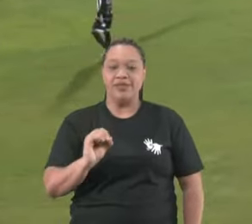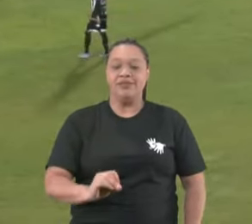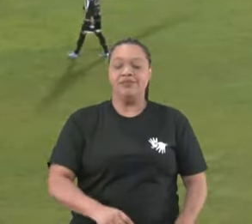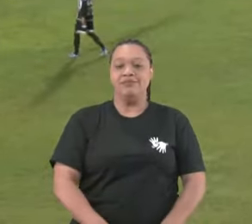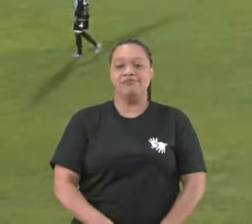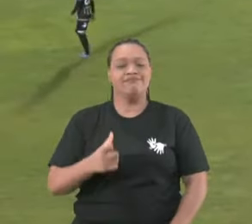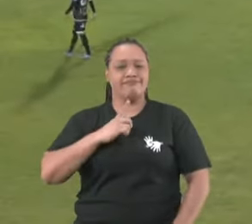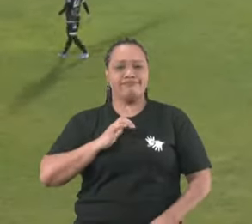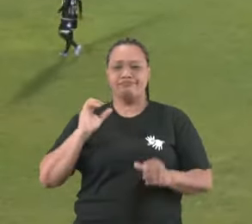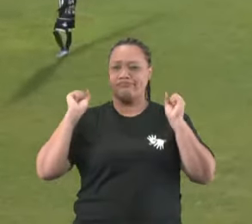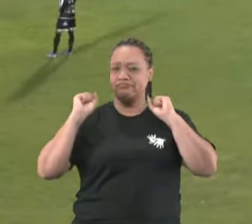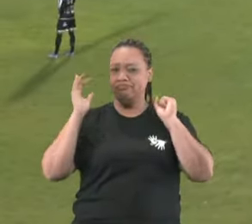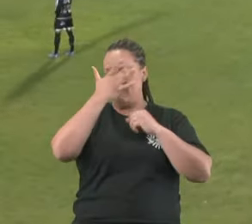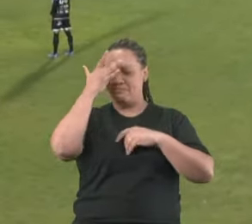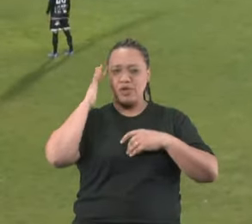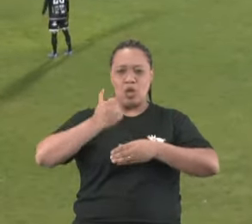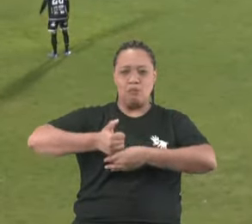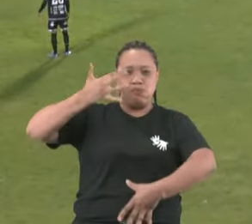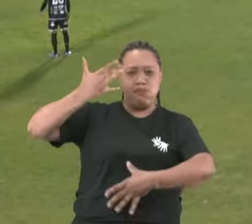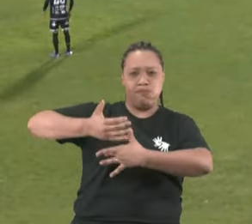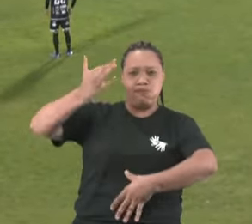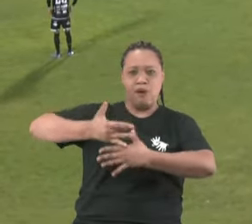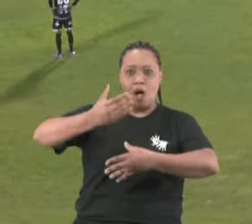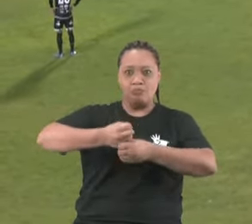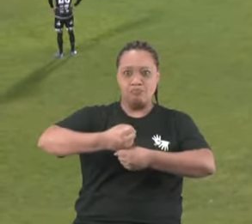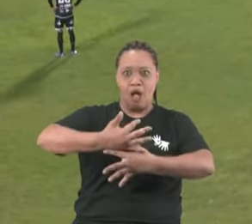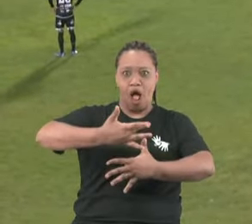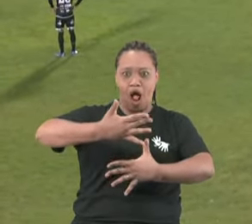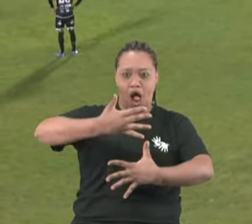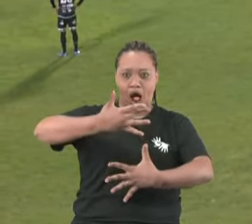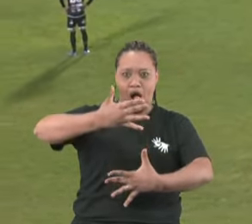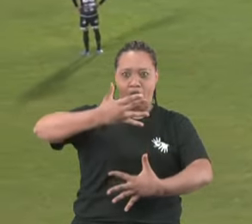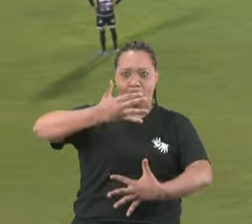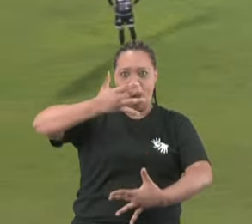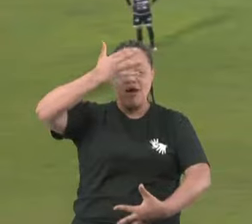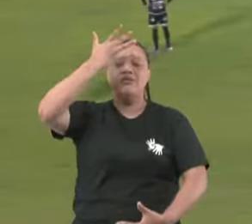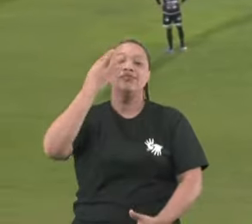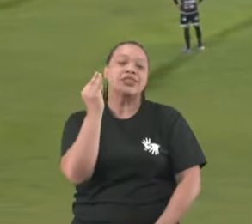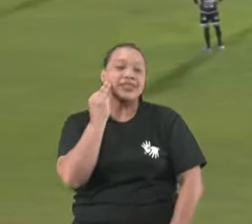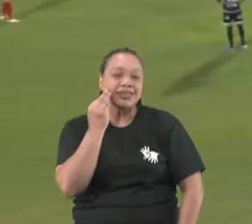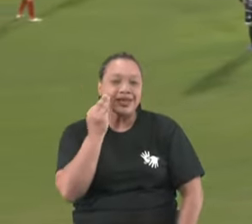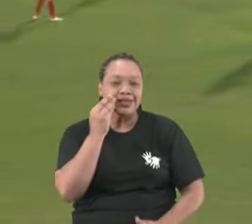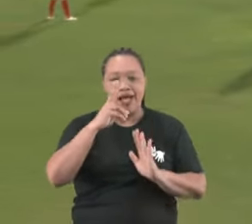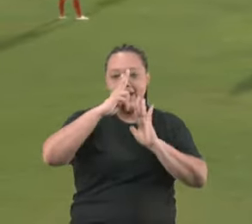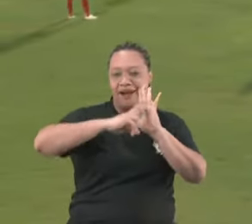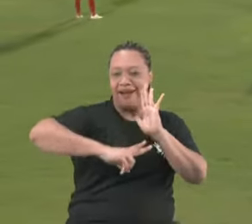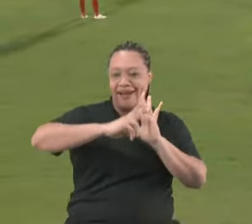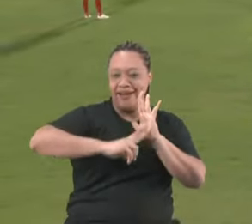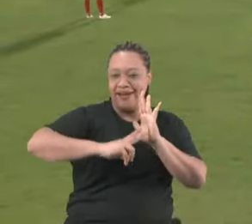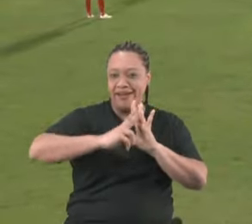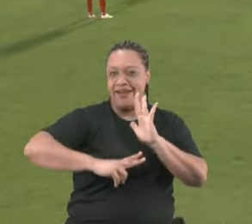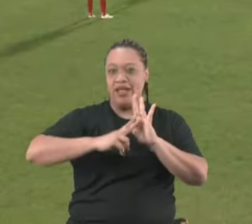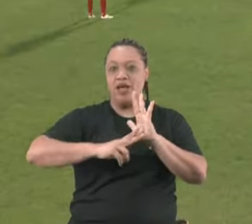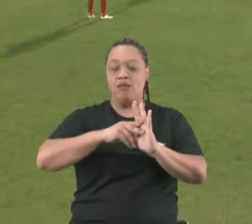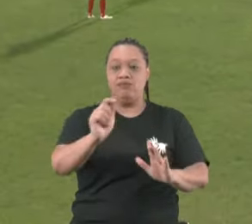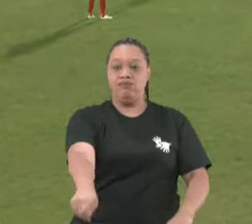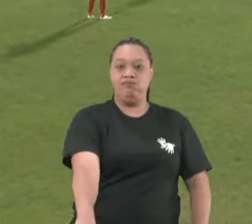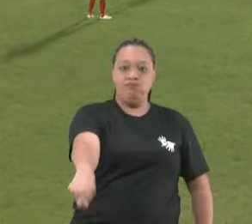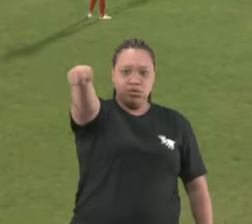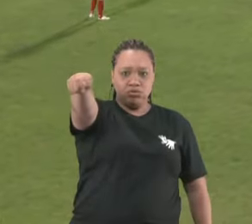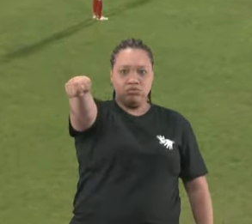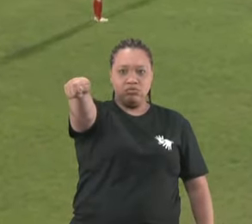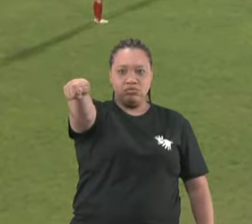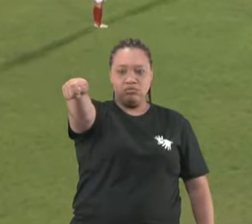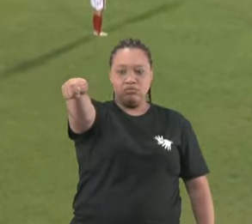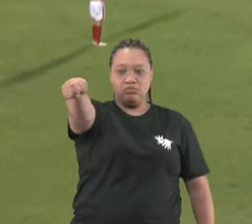Uma galera, quanto mais eu leio o comentário, mais comentário tem. Daqui a pouco eu paro para tentar alguns. Vai subir a placa. Eu